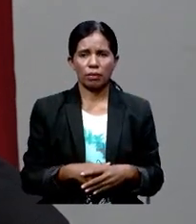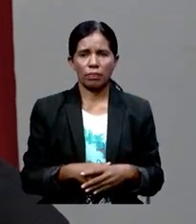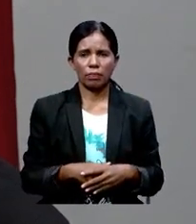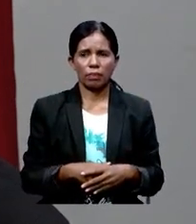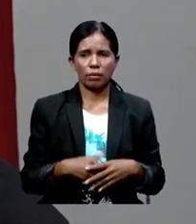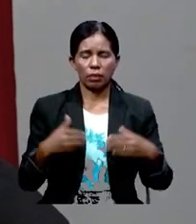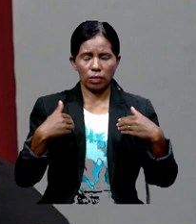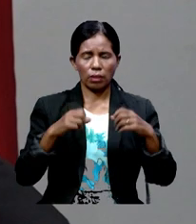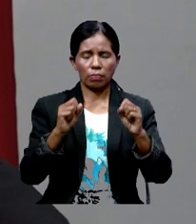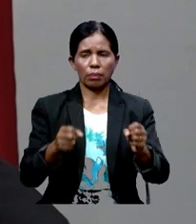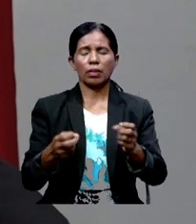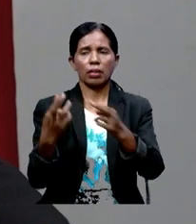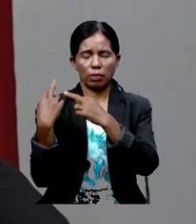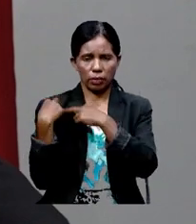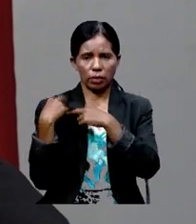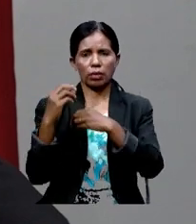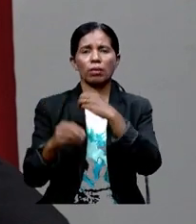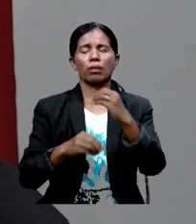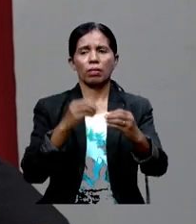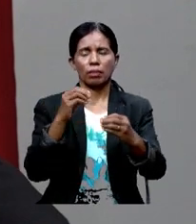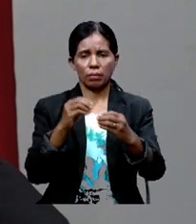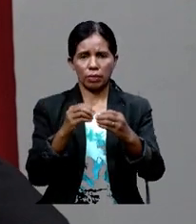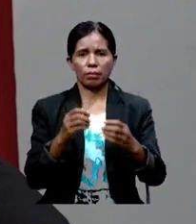o bele responsabilizana katak